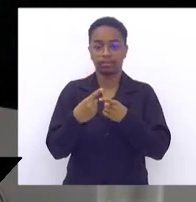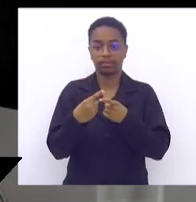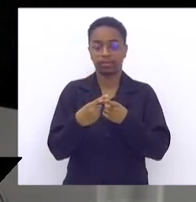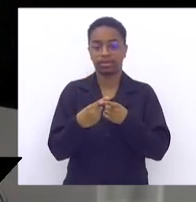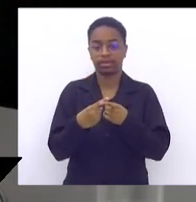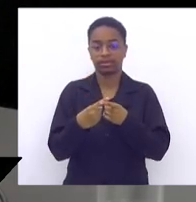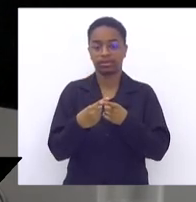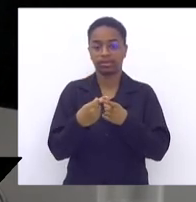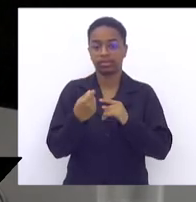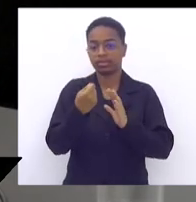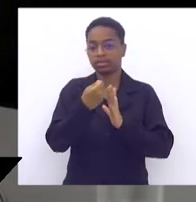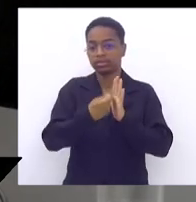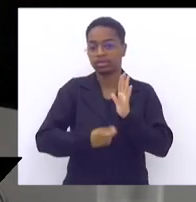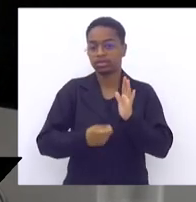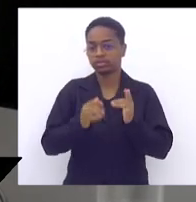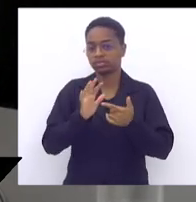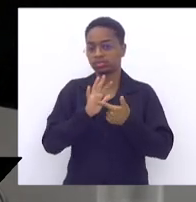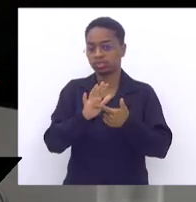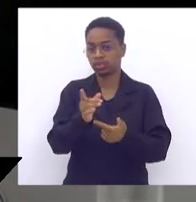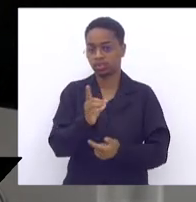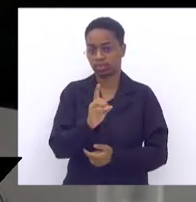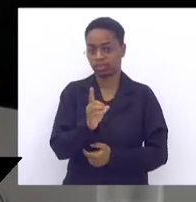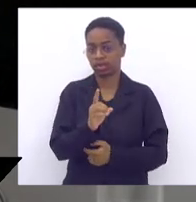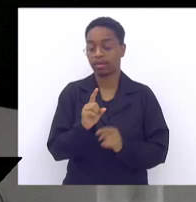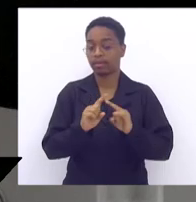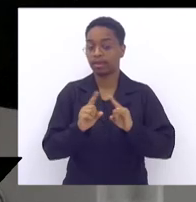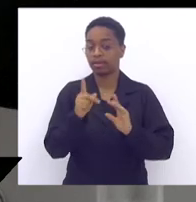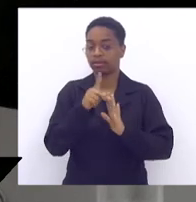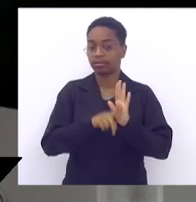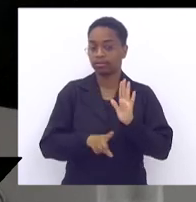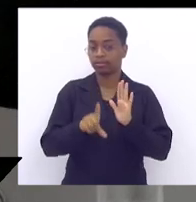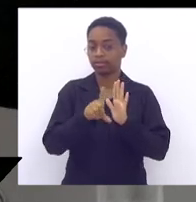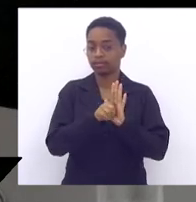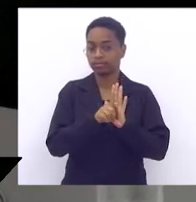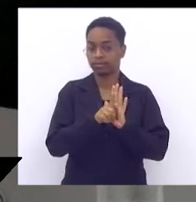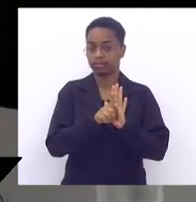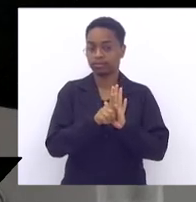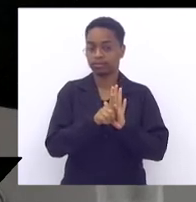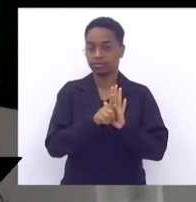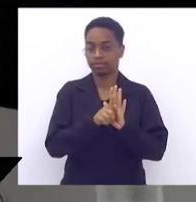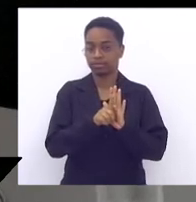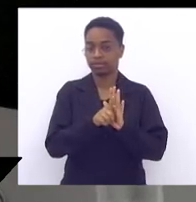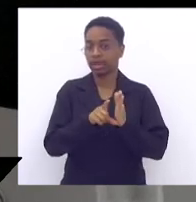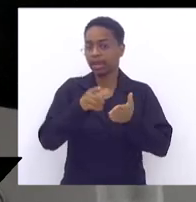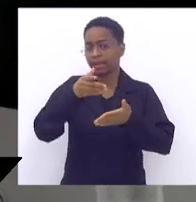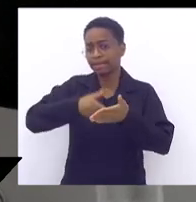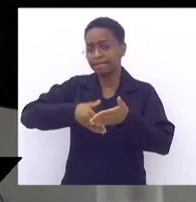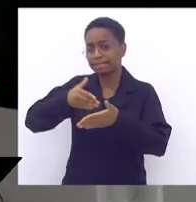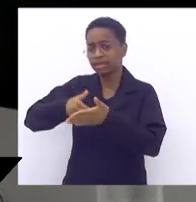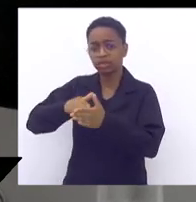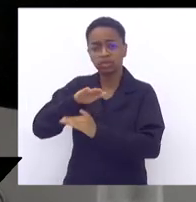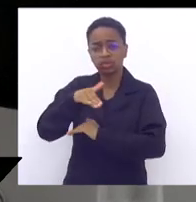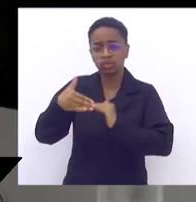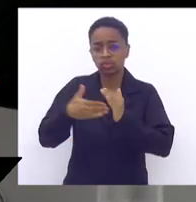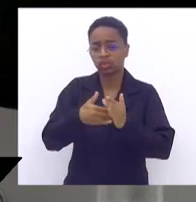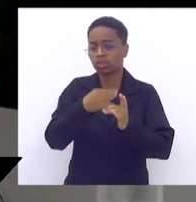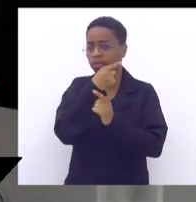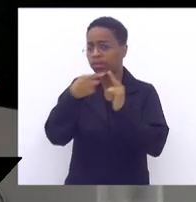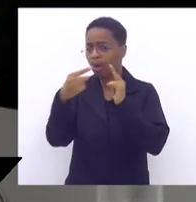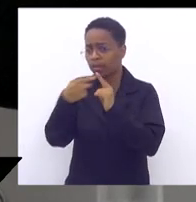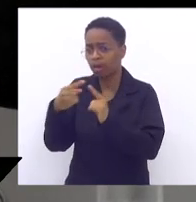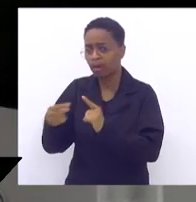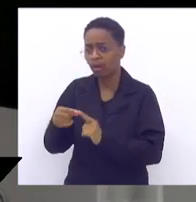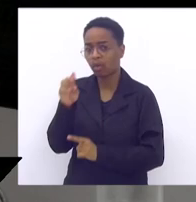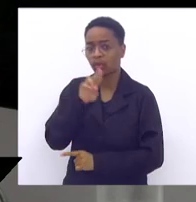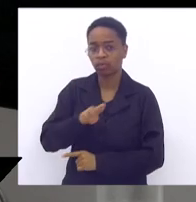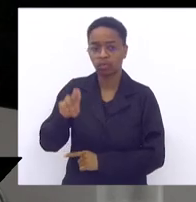o texto não transparece isso, mas o projeto de lei ele causa um impedimento total e restrito da utilização